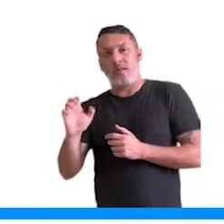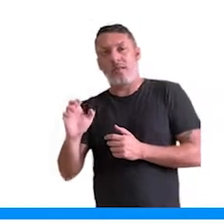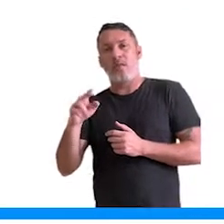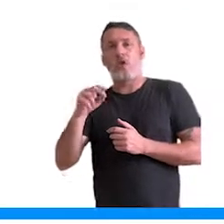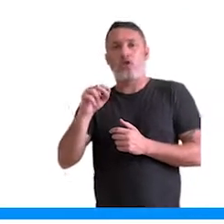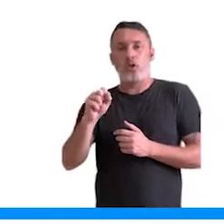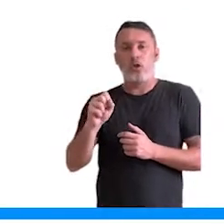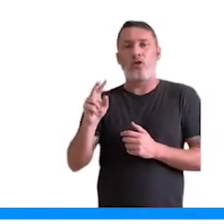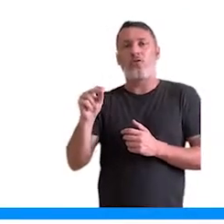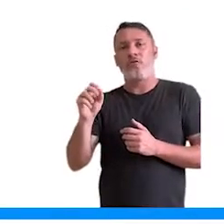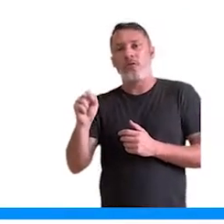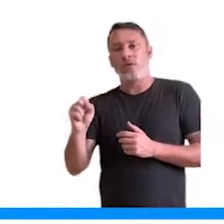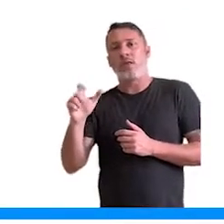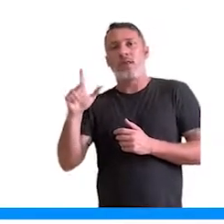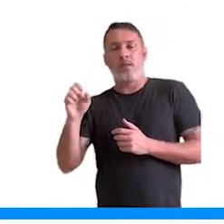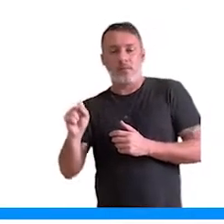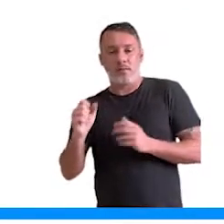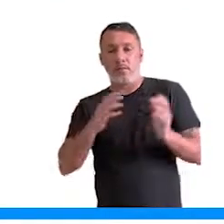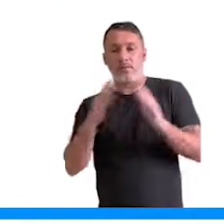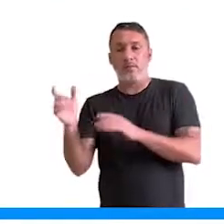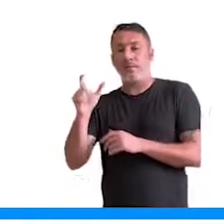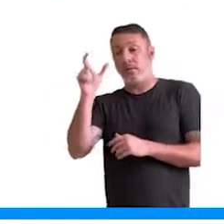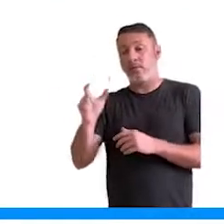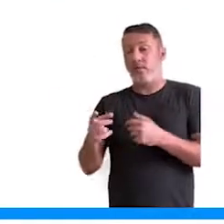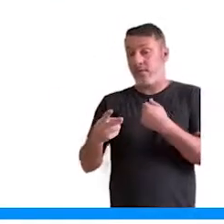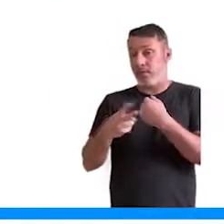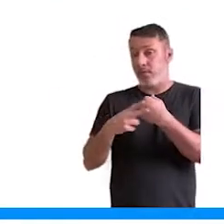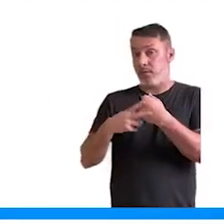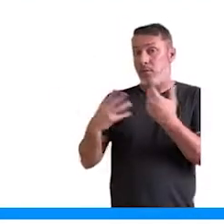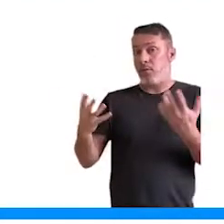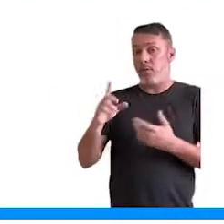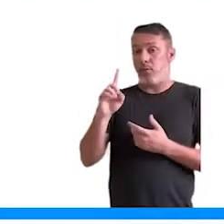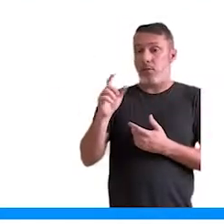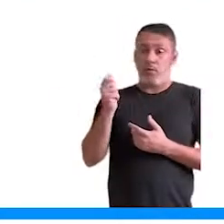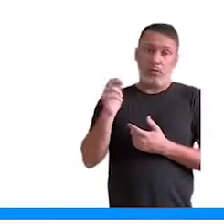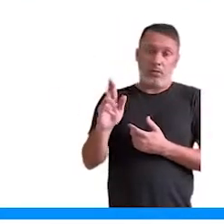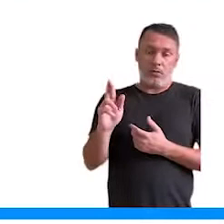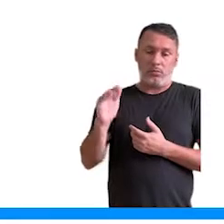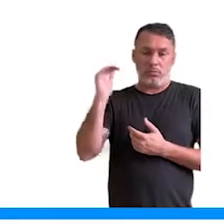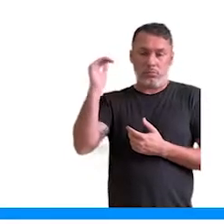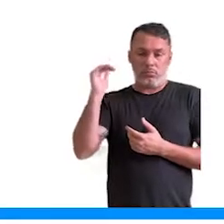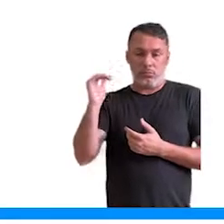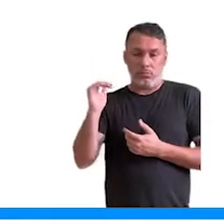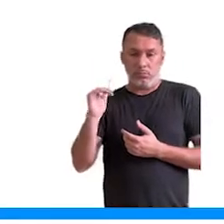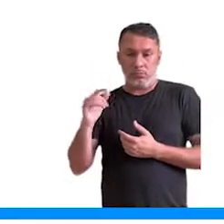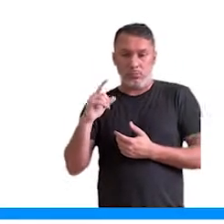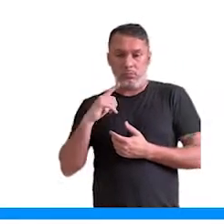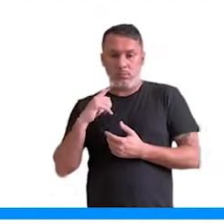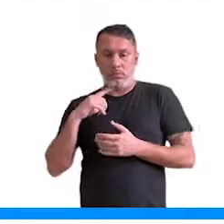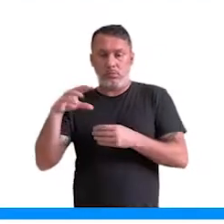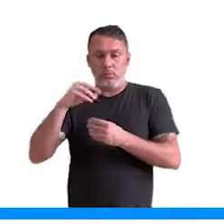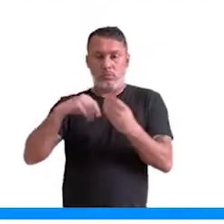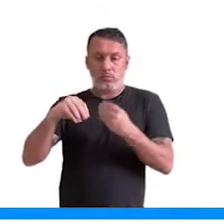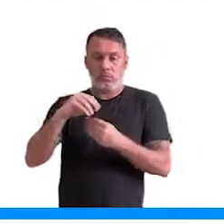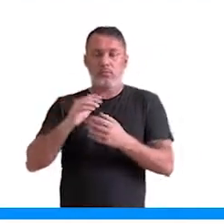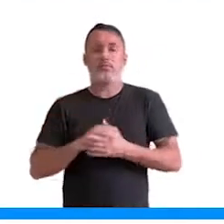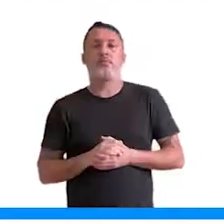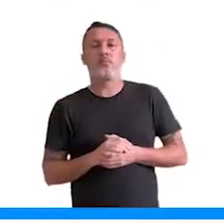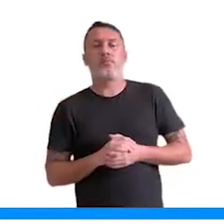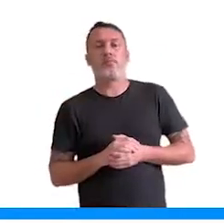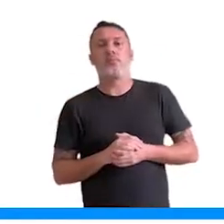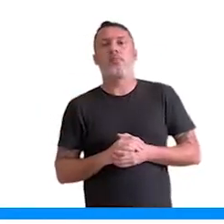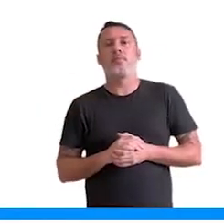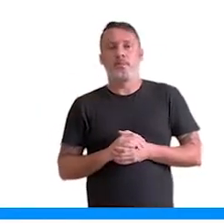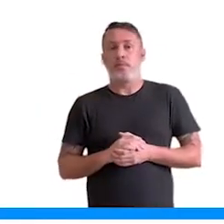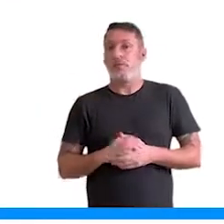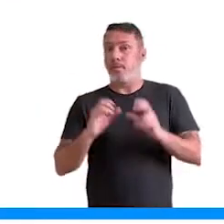vosotros pidais, que eles pidam. E o verbo dar, que eu dê, que tu des, que ele dê, que nosotros demos, que vosotros deis,